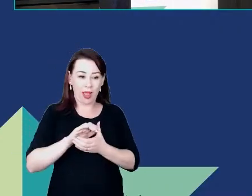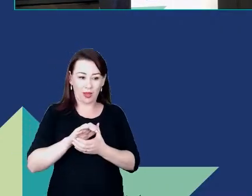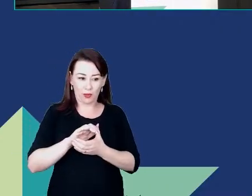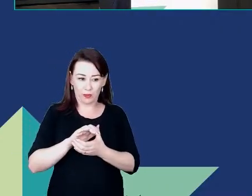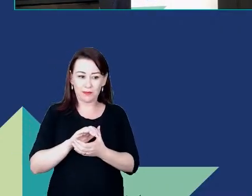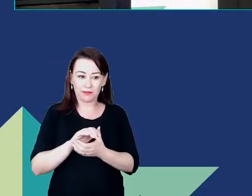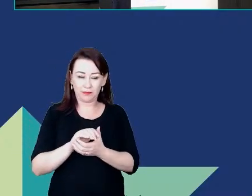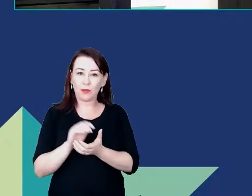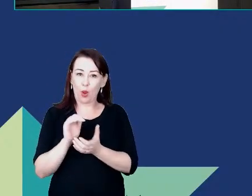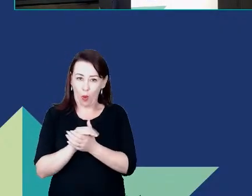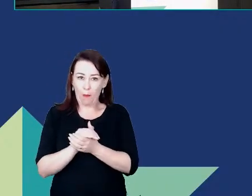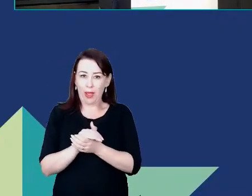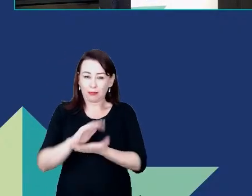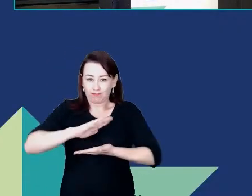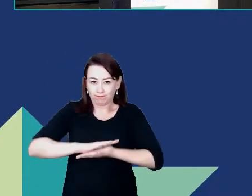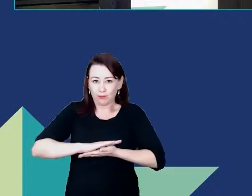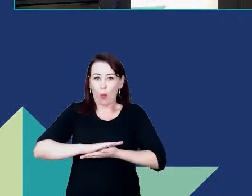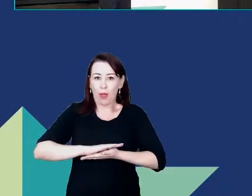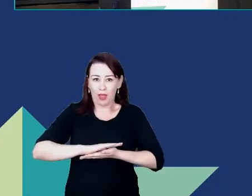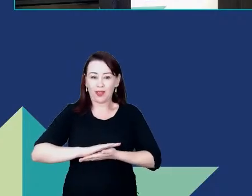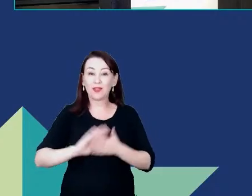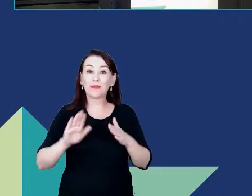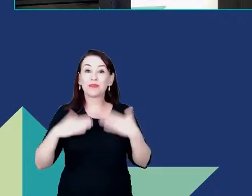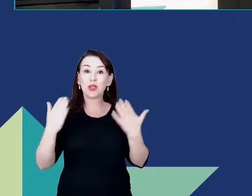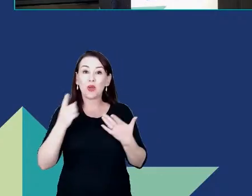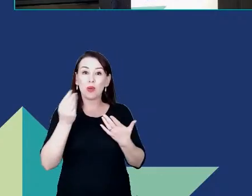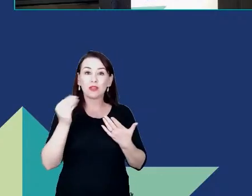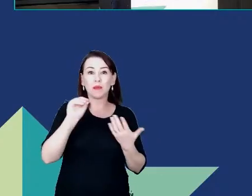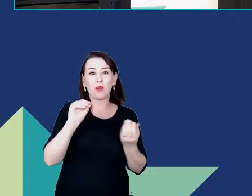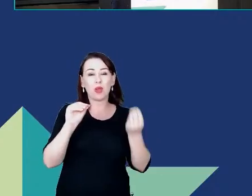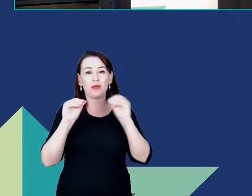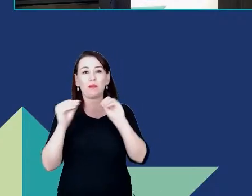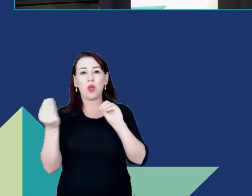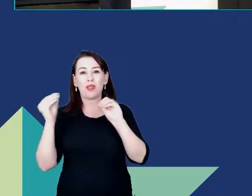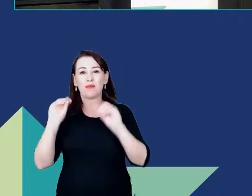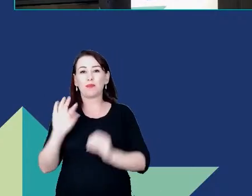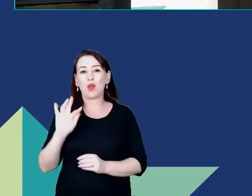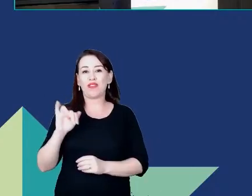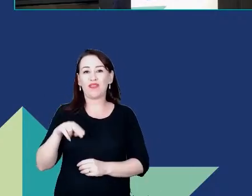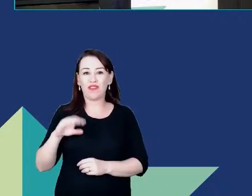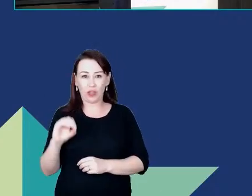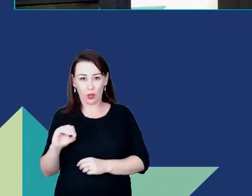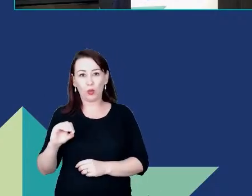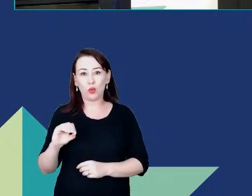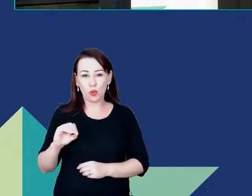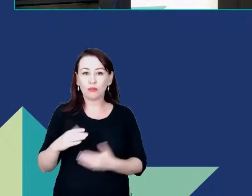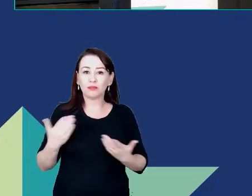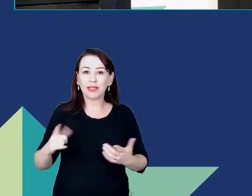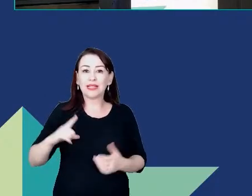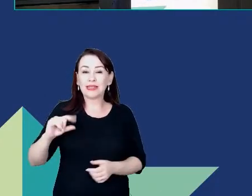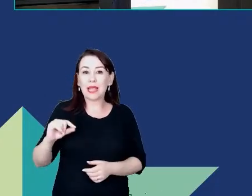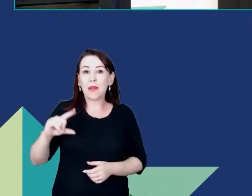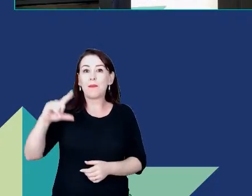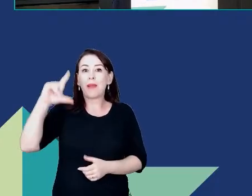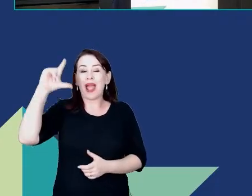interessante é que, à medida que você vai acrescentando finos, a gente tem uma redução na umidade ótima e um aumento na densidade seca, né? A